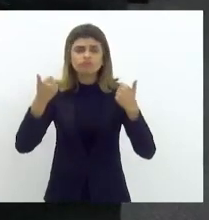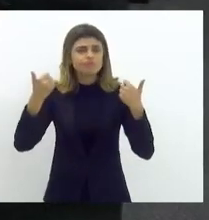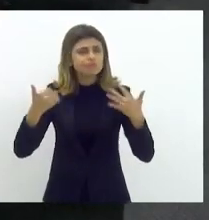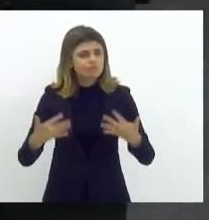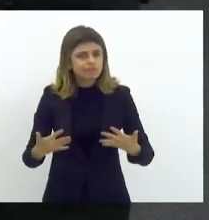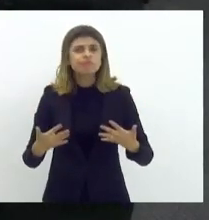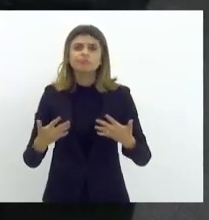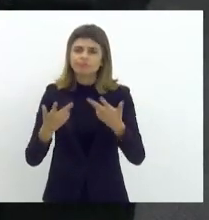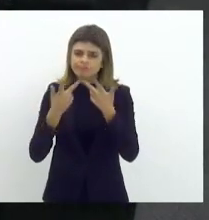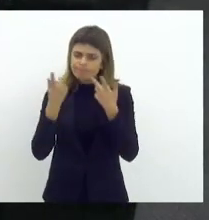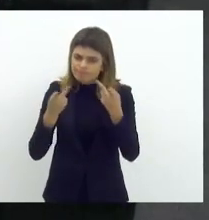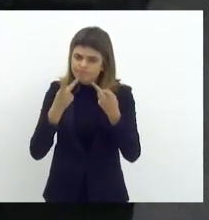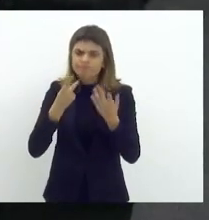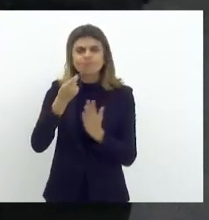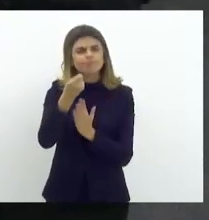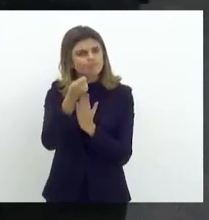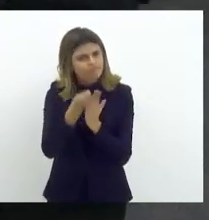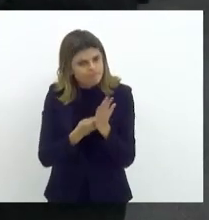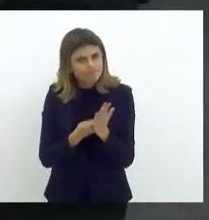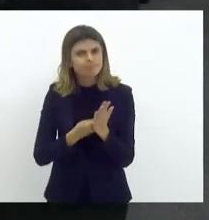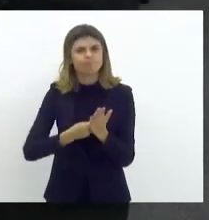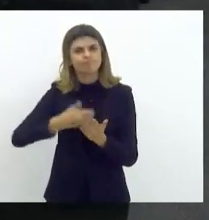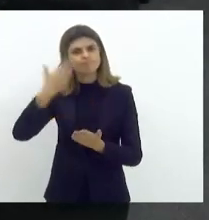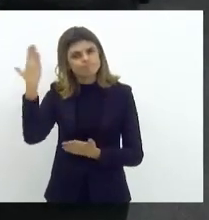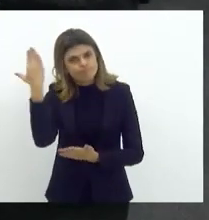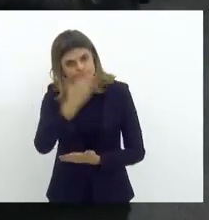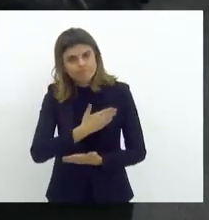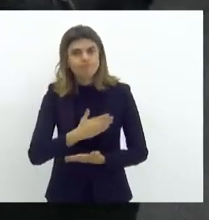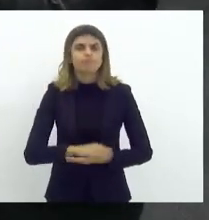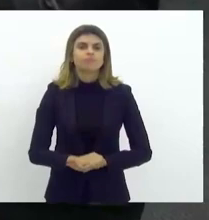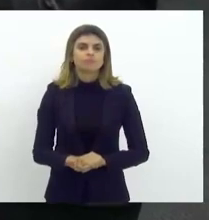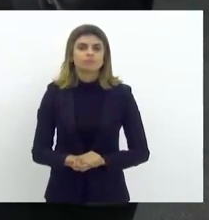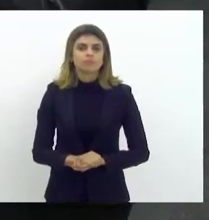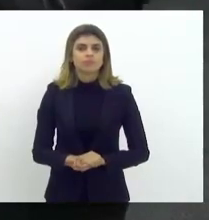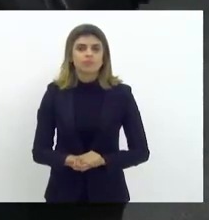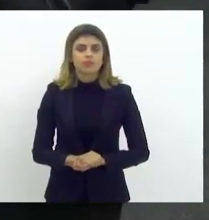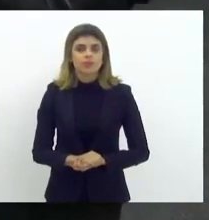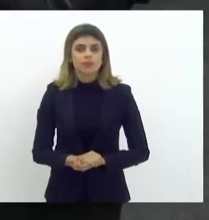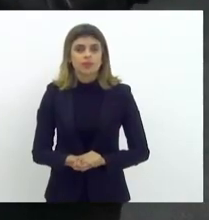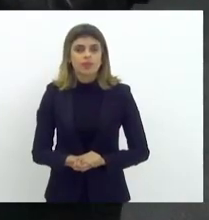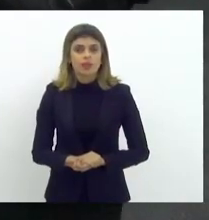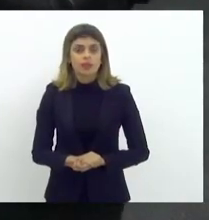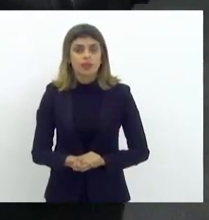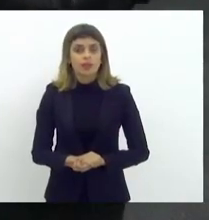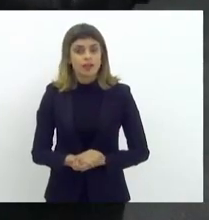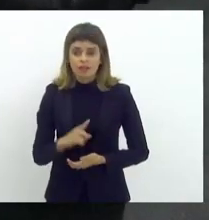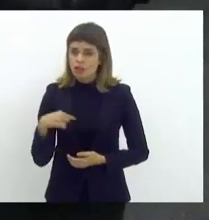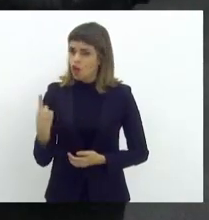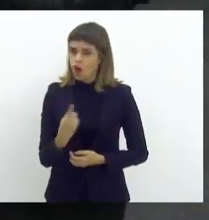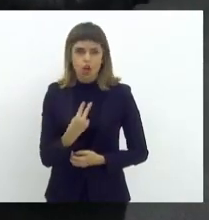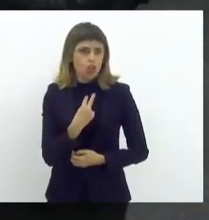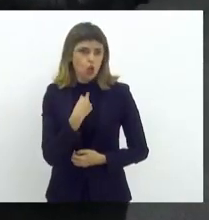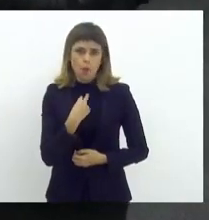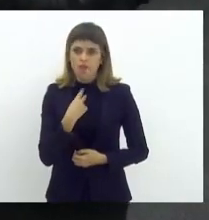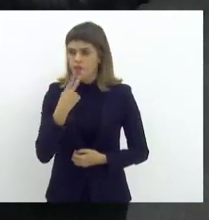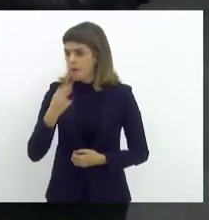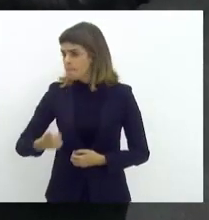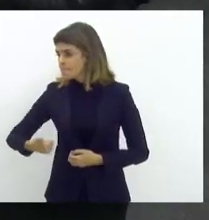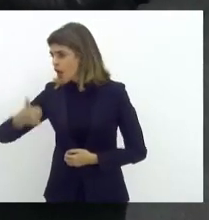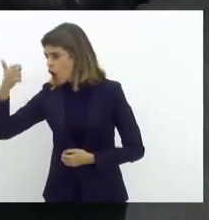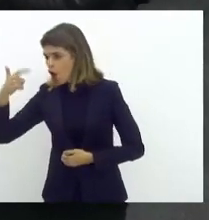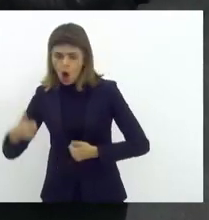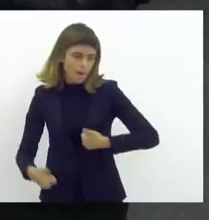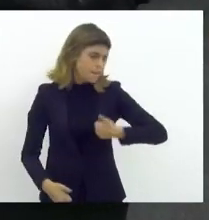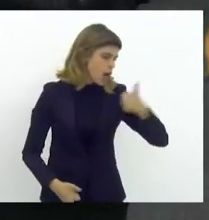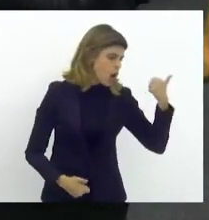bem escrito bem documentado que aqui não podemos dizer que tem um melhor do que outro